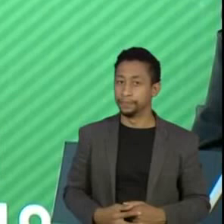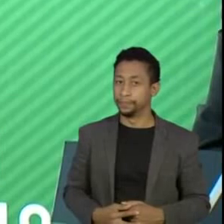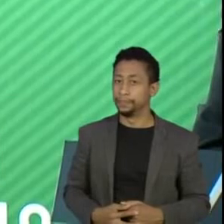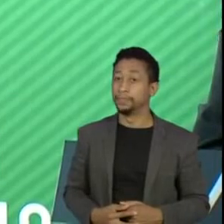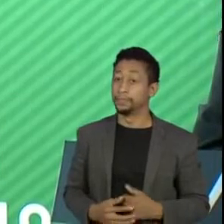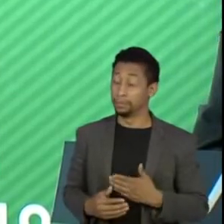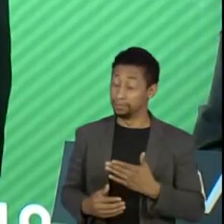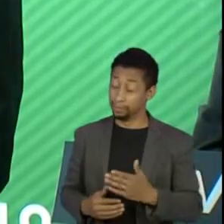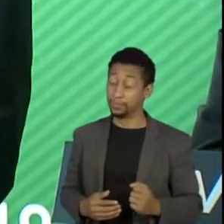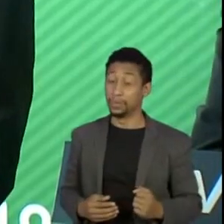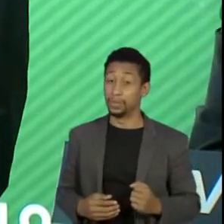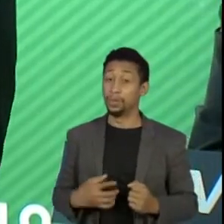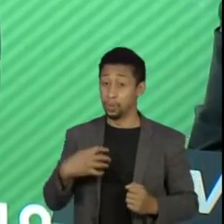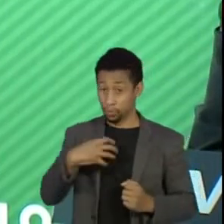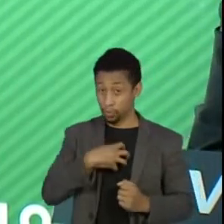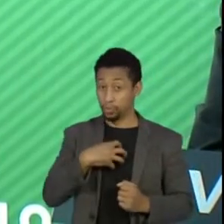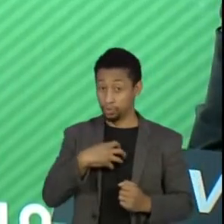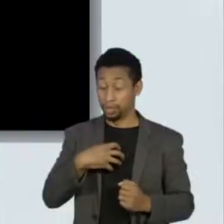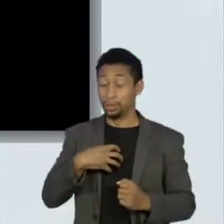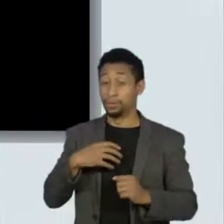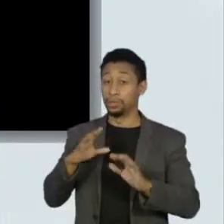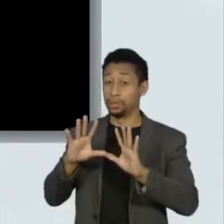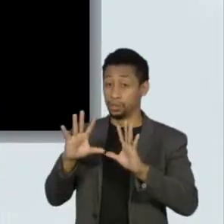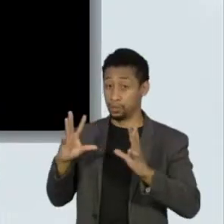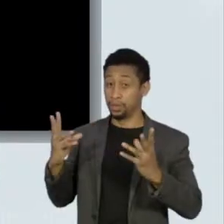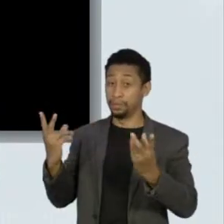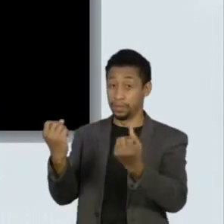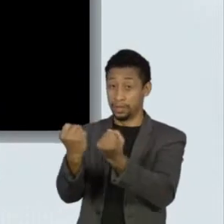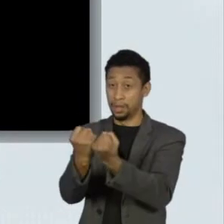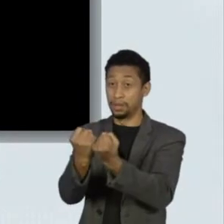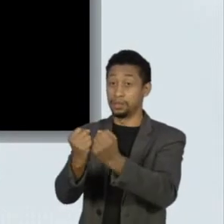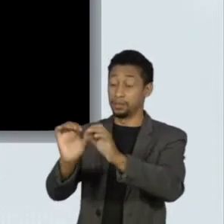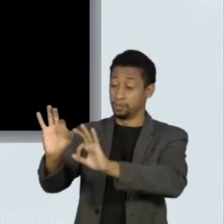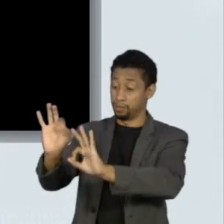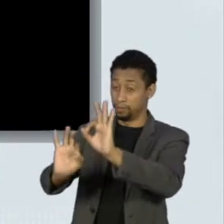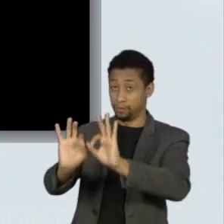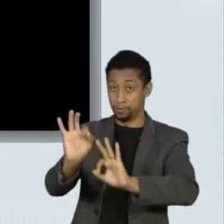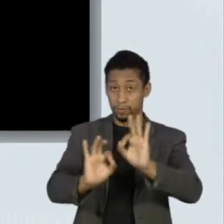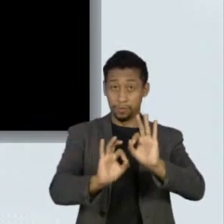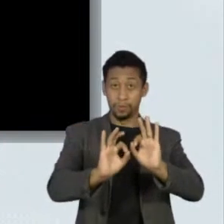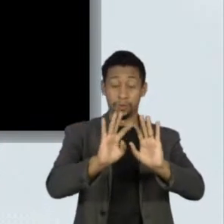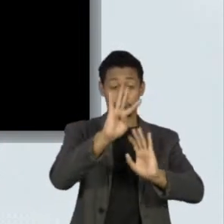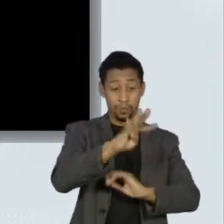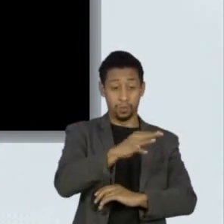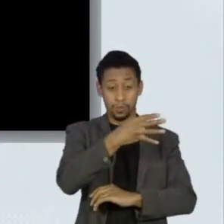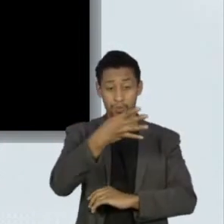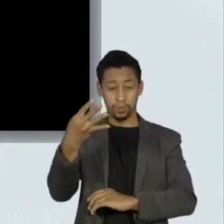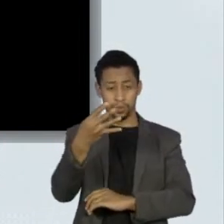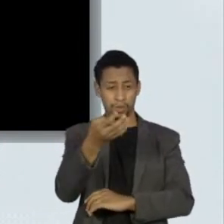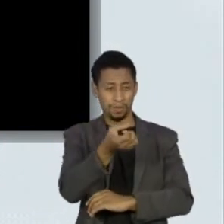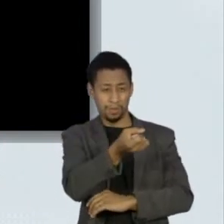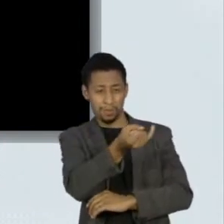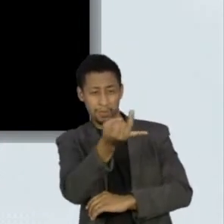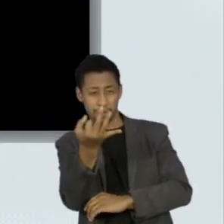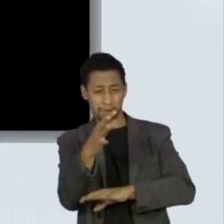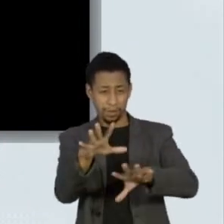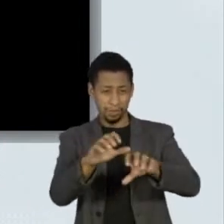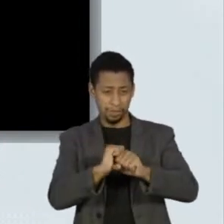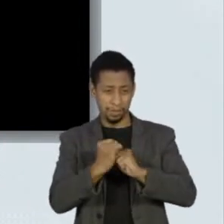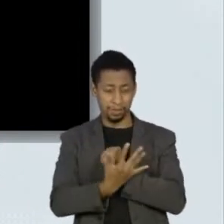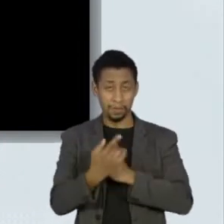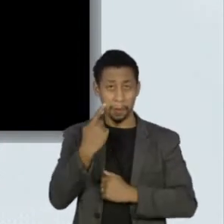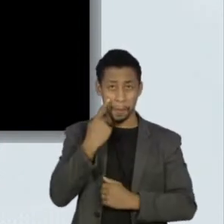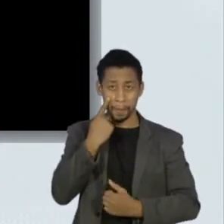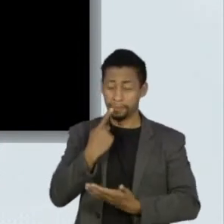Esta é a forma em que a Organização Mundial da Saúde classifica os casos de Covid. E ele funciona mais ou menos como uma pirâmide, na